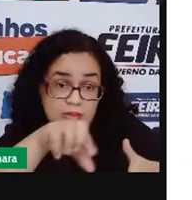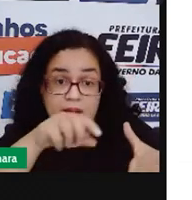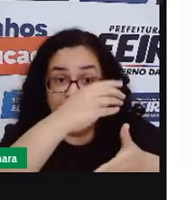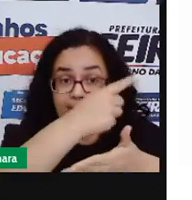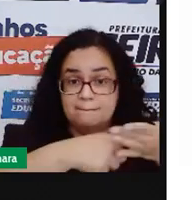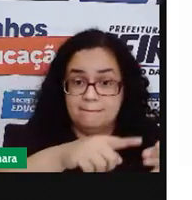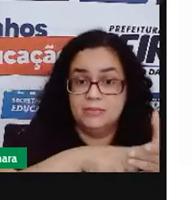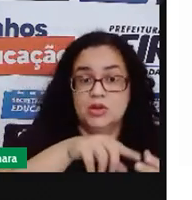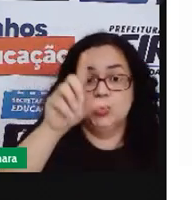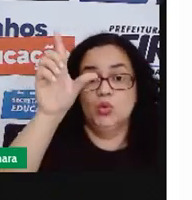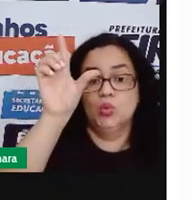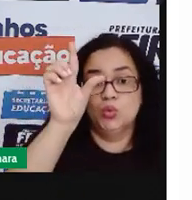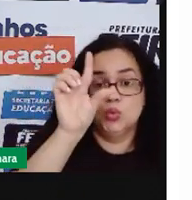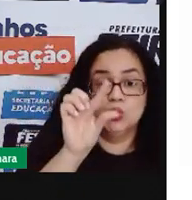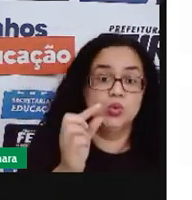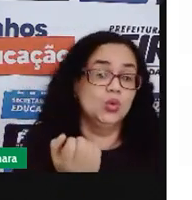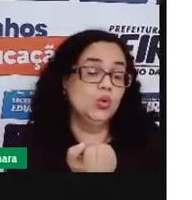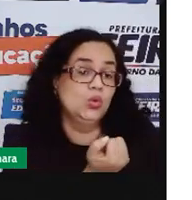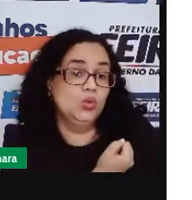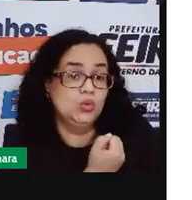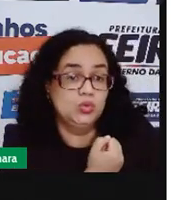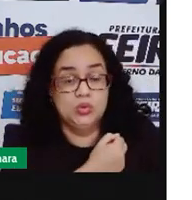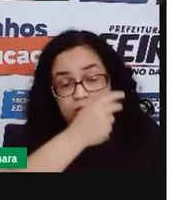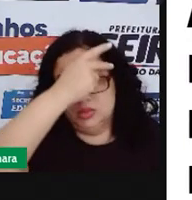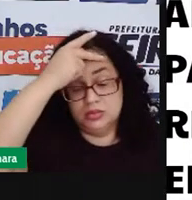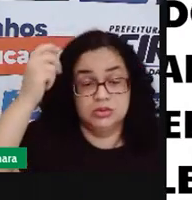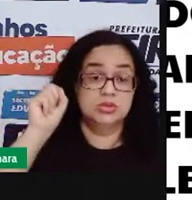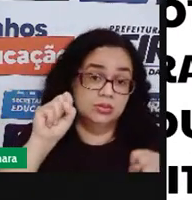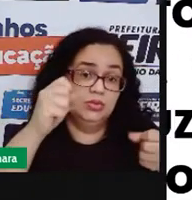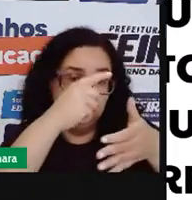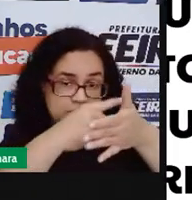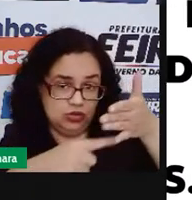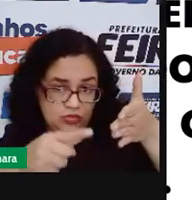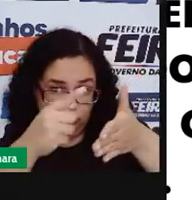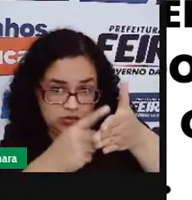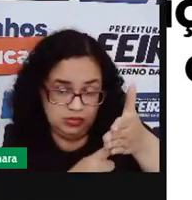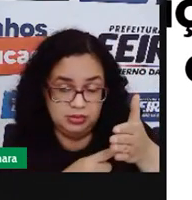e reduziu o número de eleitores.